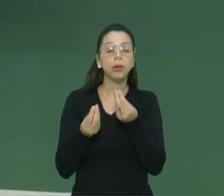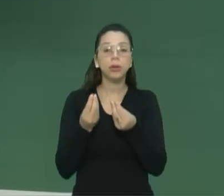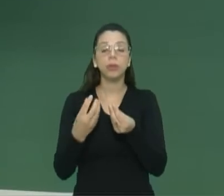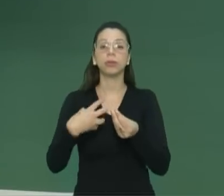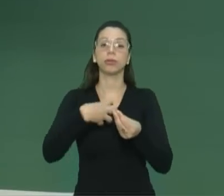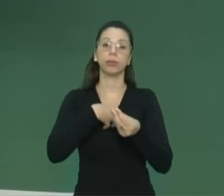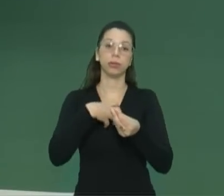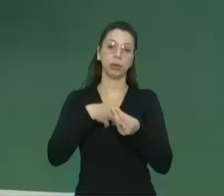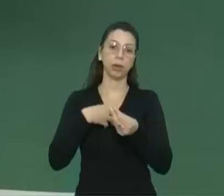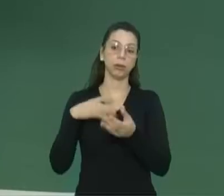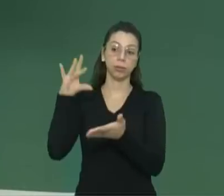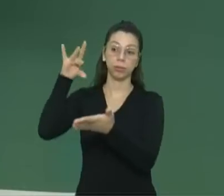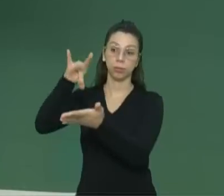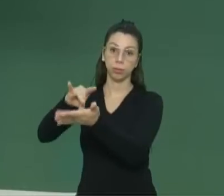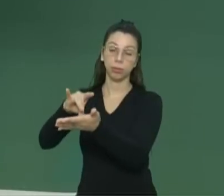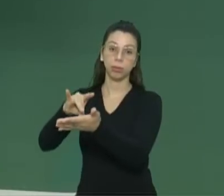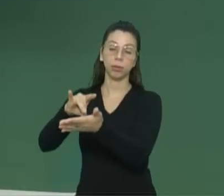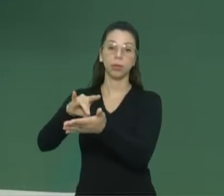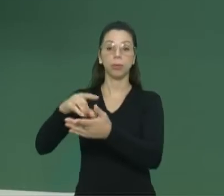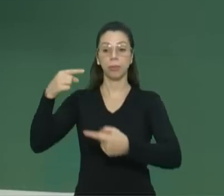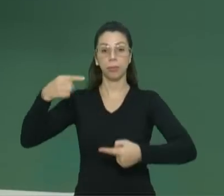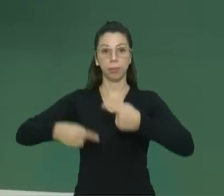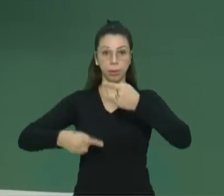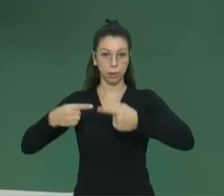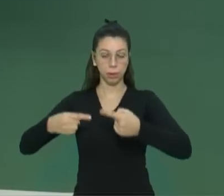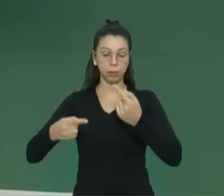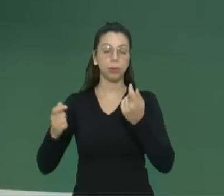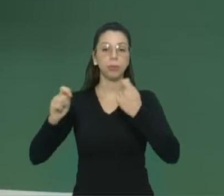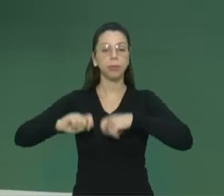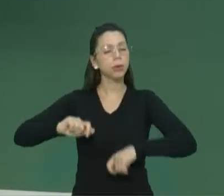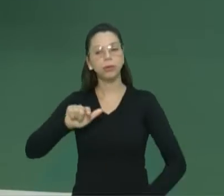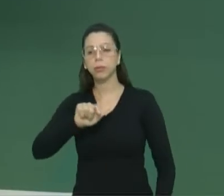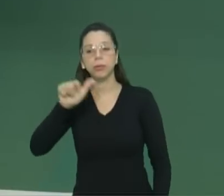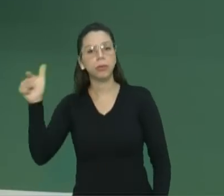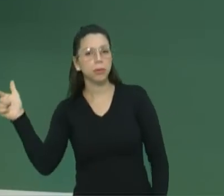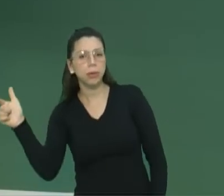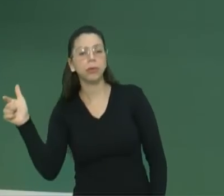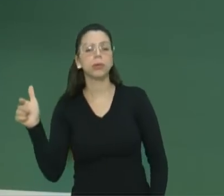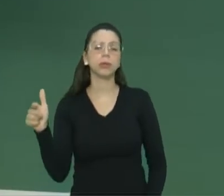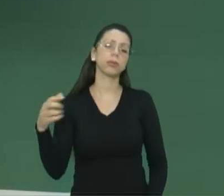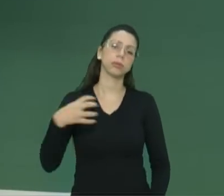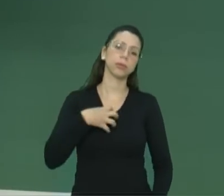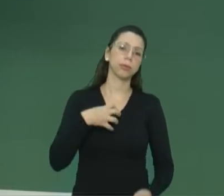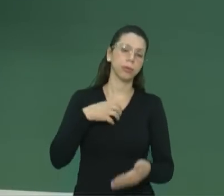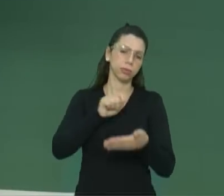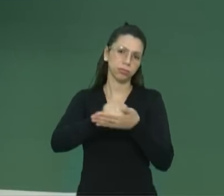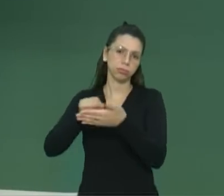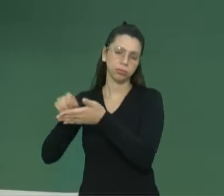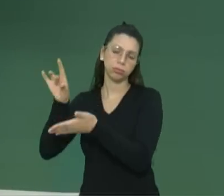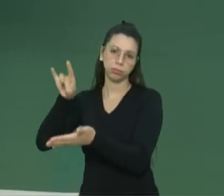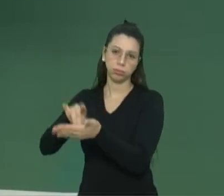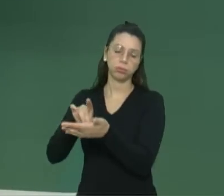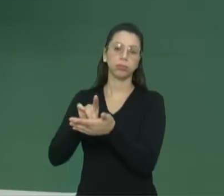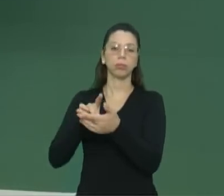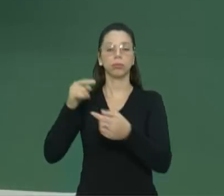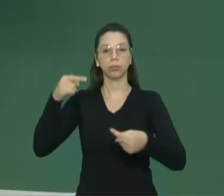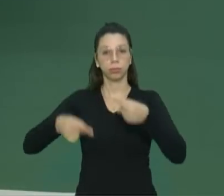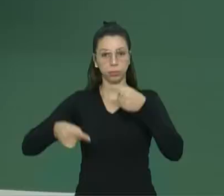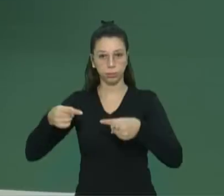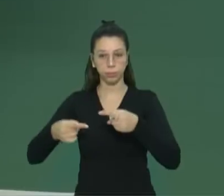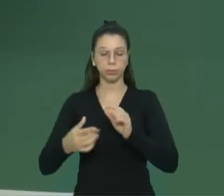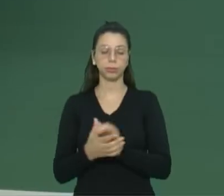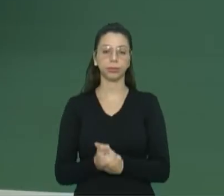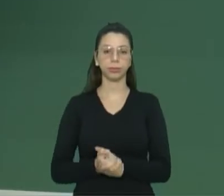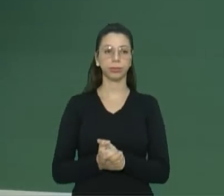Não necessariamente precisaria ser aquela que eu dei. Pode ser outra e pode ser de outra forma de legitimidade. Observando